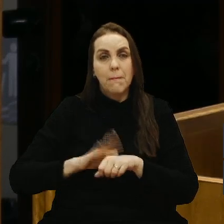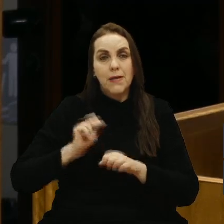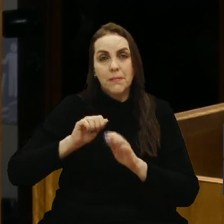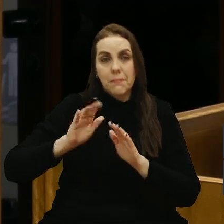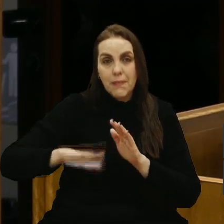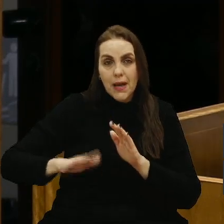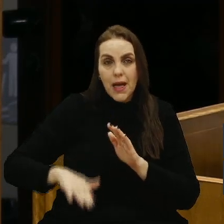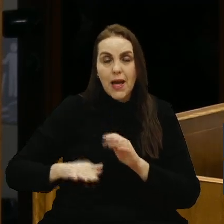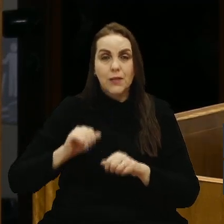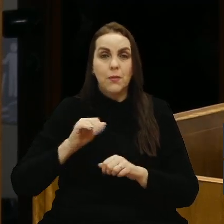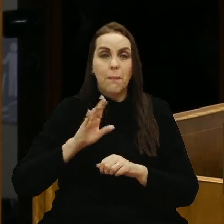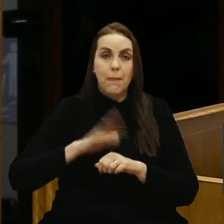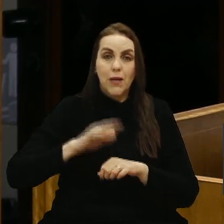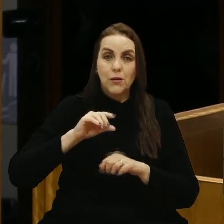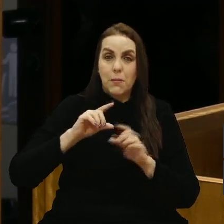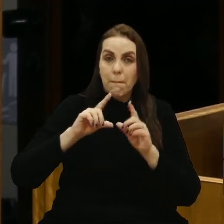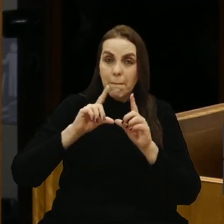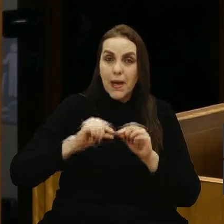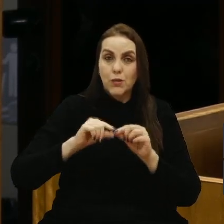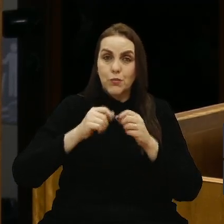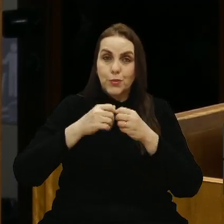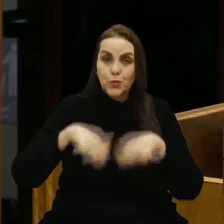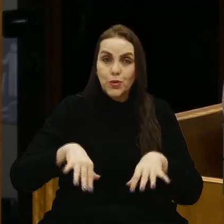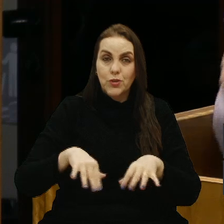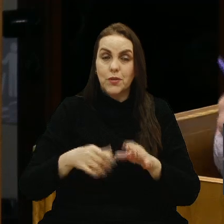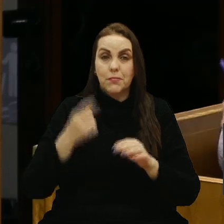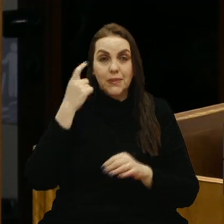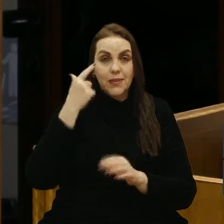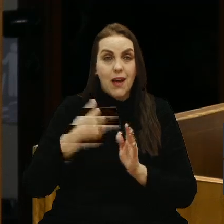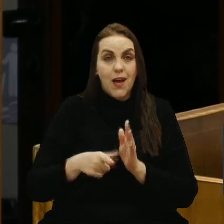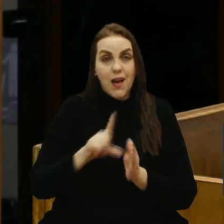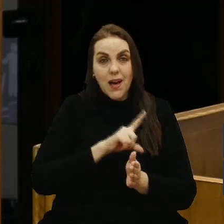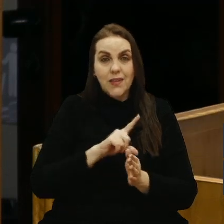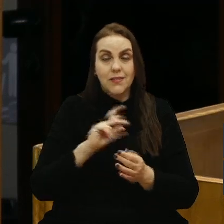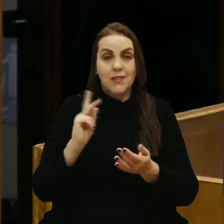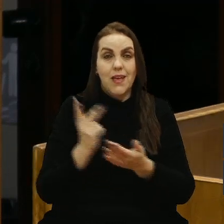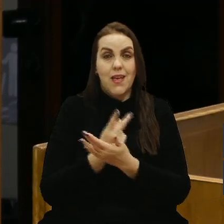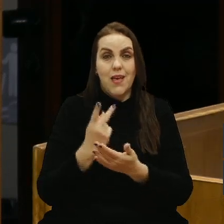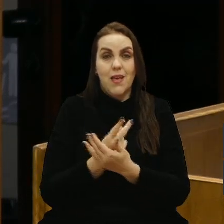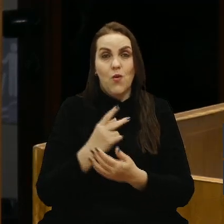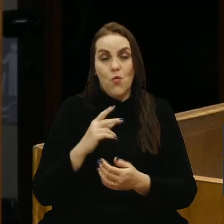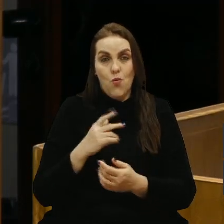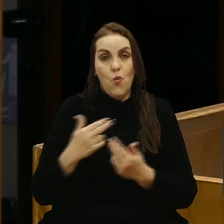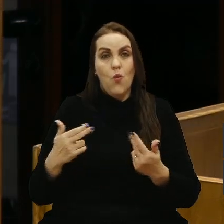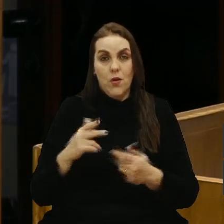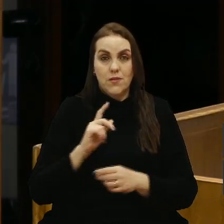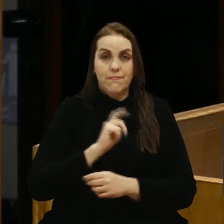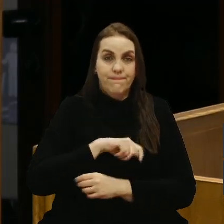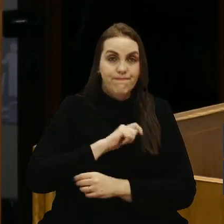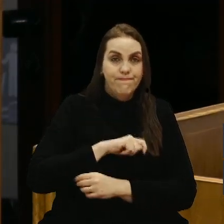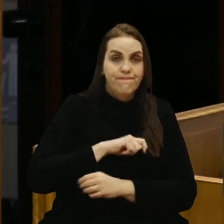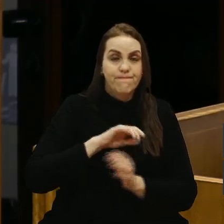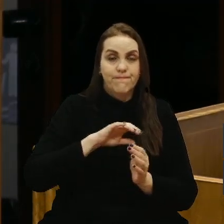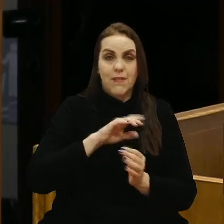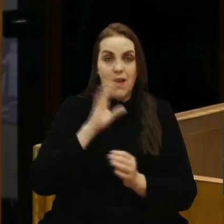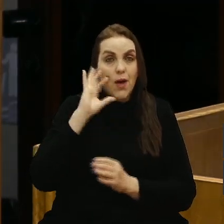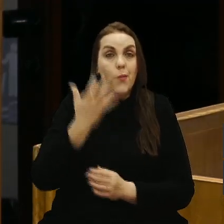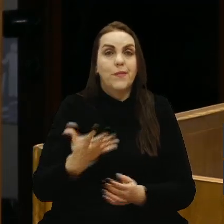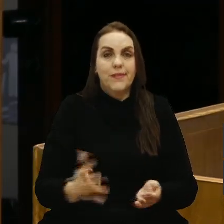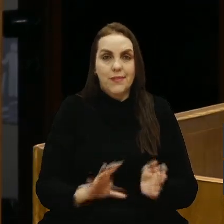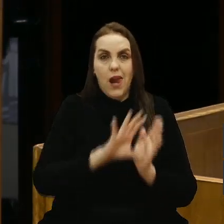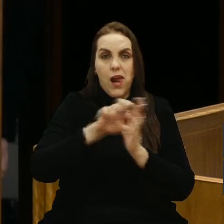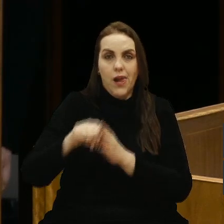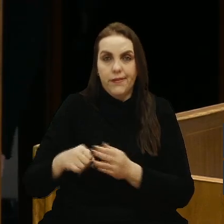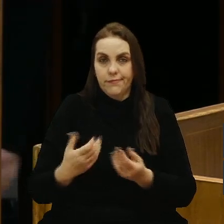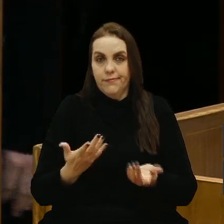tem menor dano, quando a gente pensa antes do mal acontecer. Outro ponto